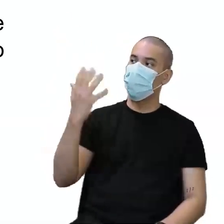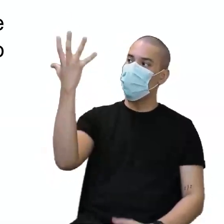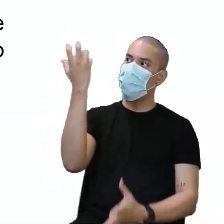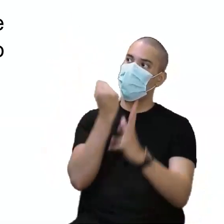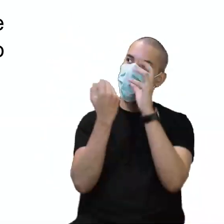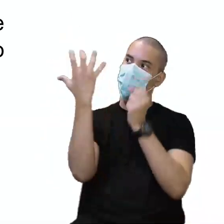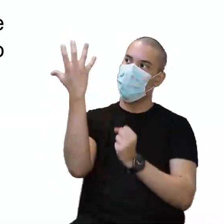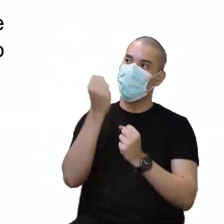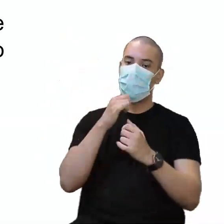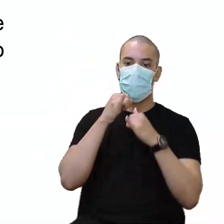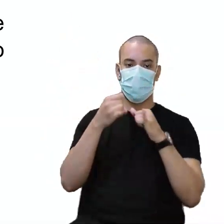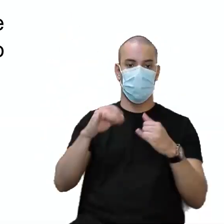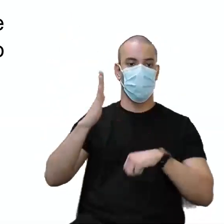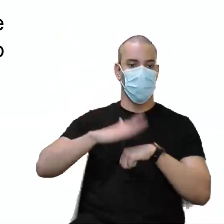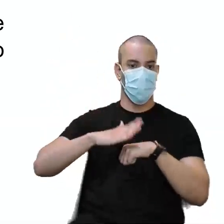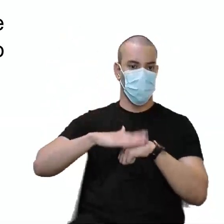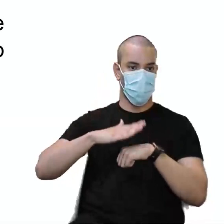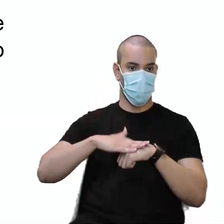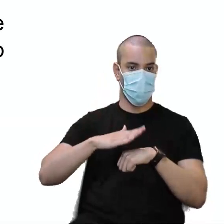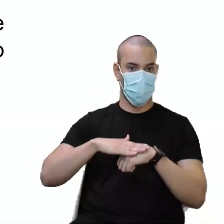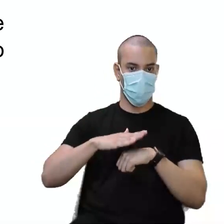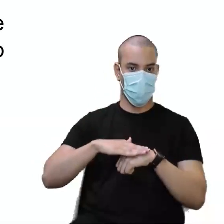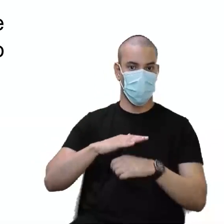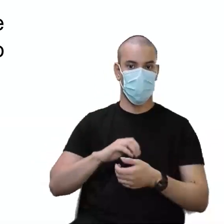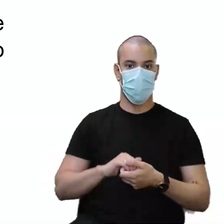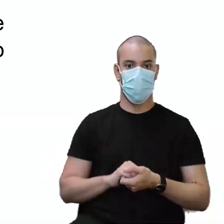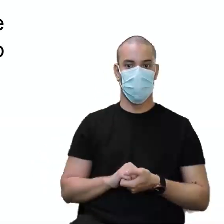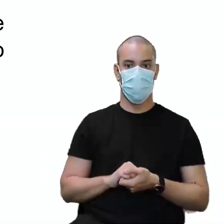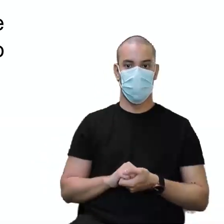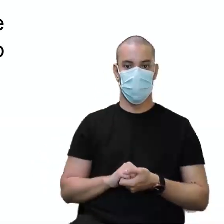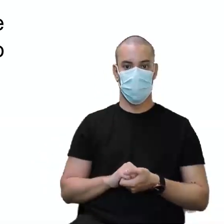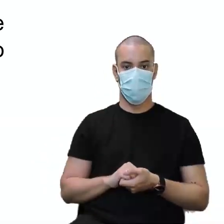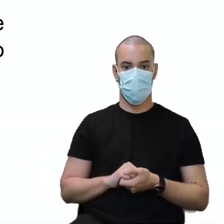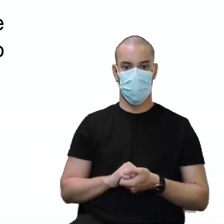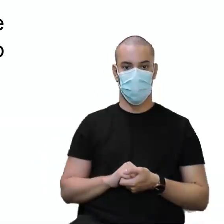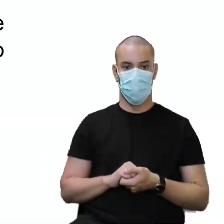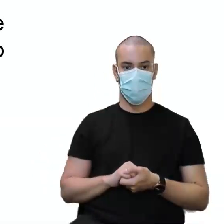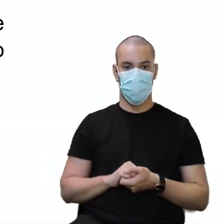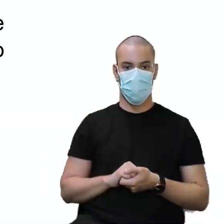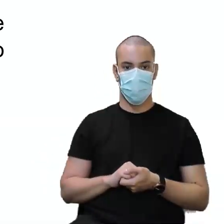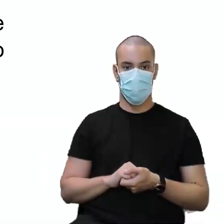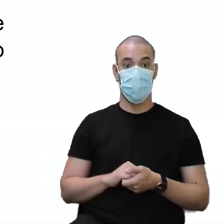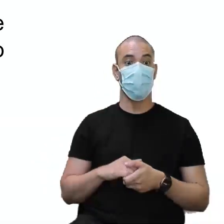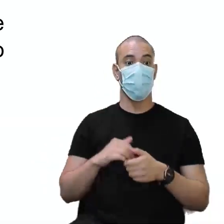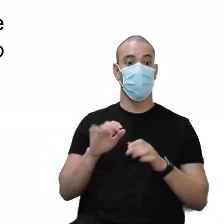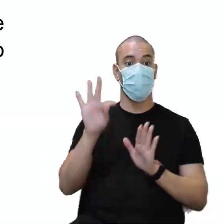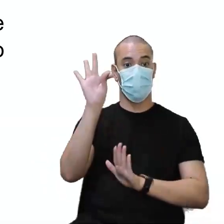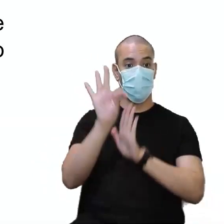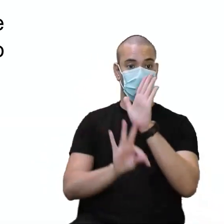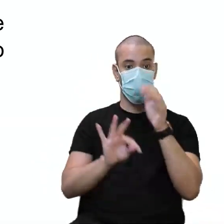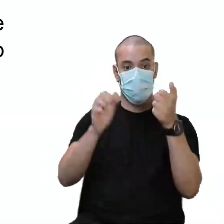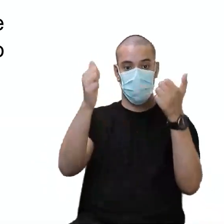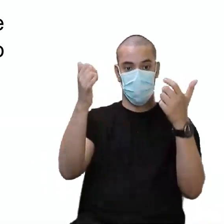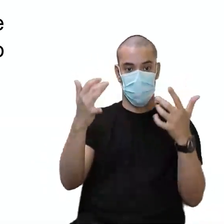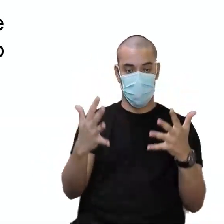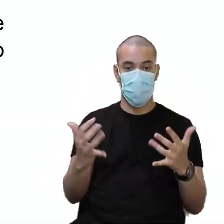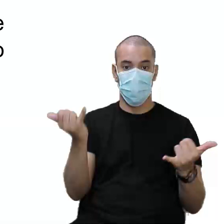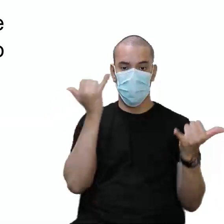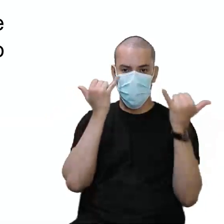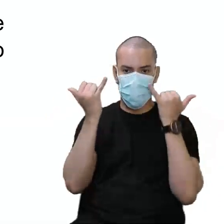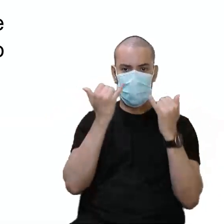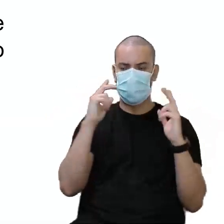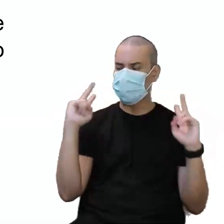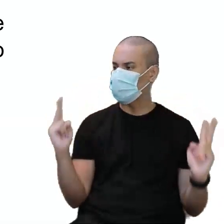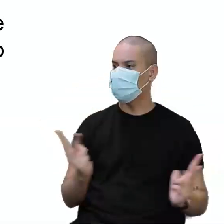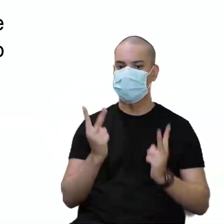de modo autossuficiente. Descarta esse ali, né? Tem um S a mais ali. O texto aborda informações valiosas